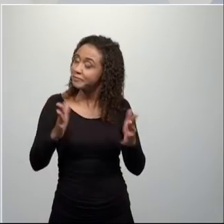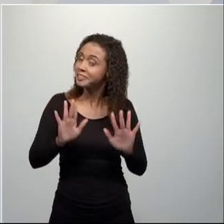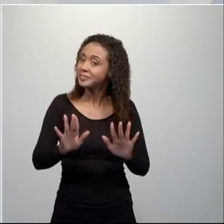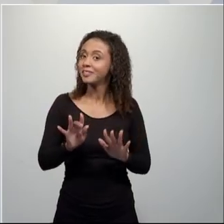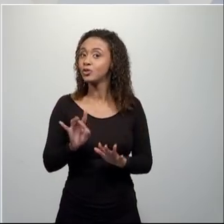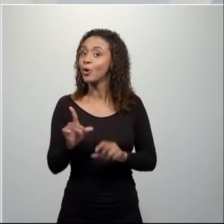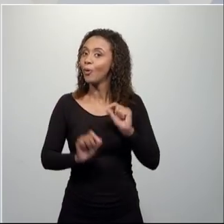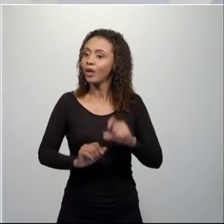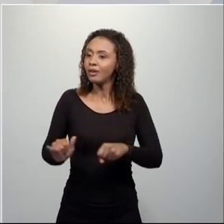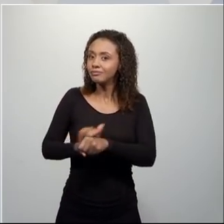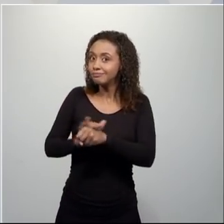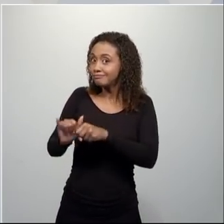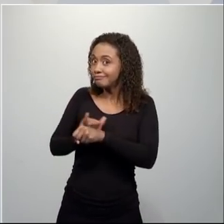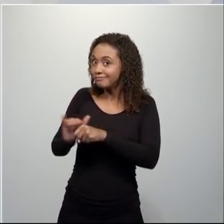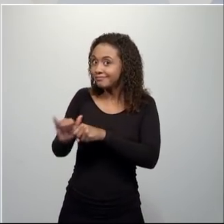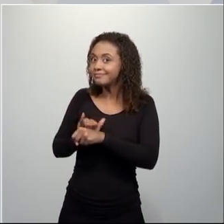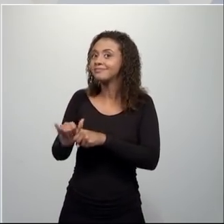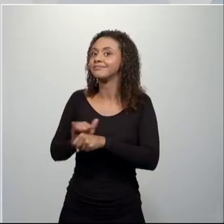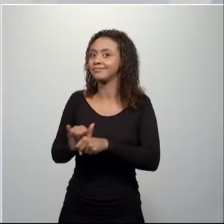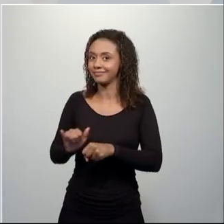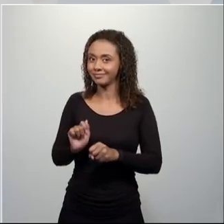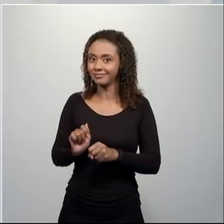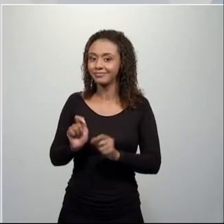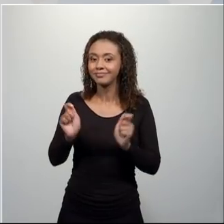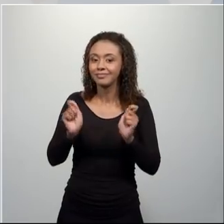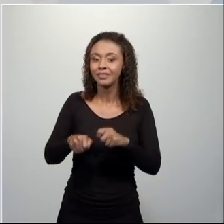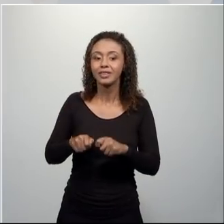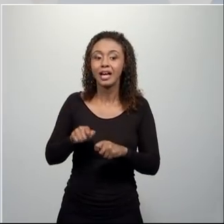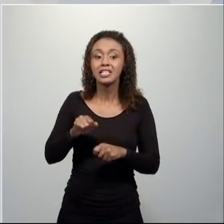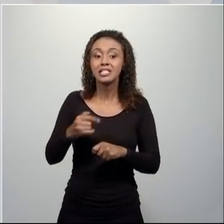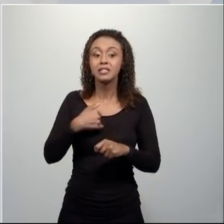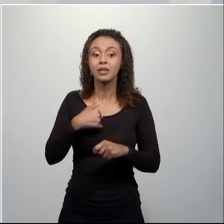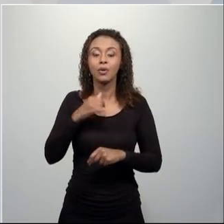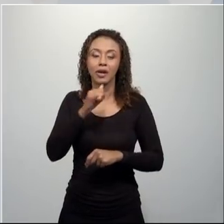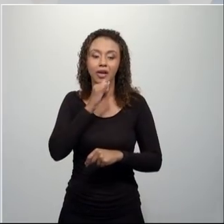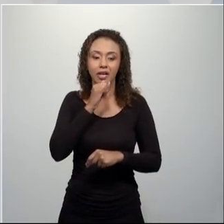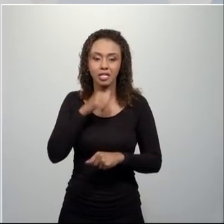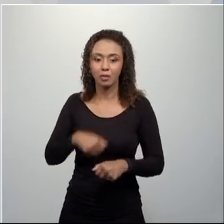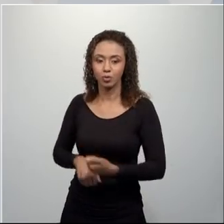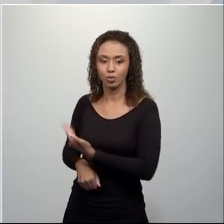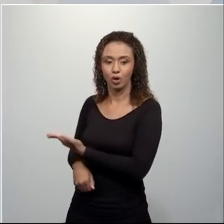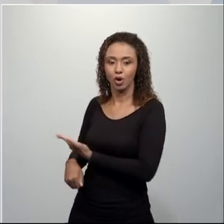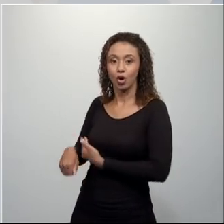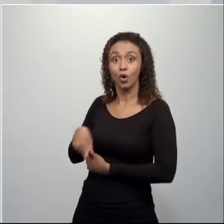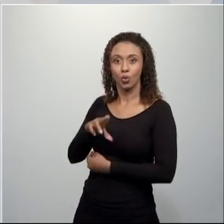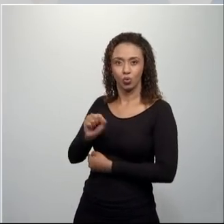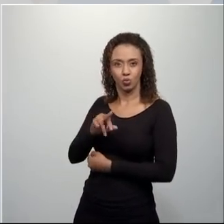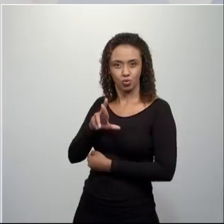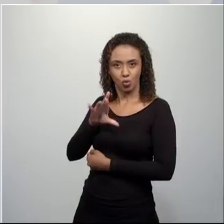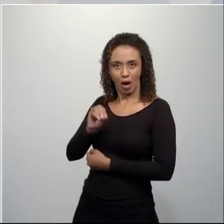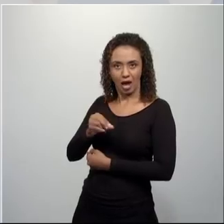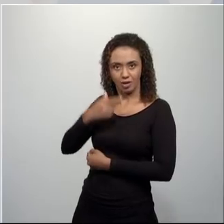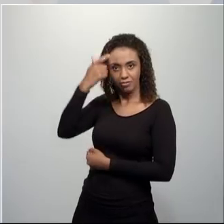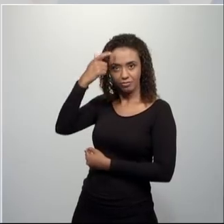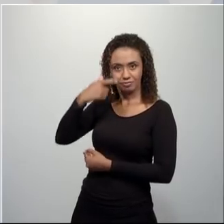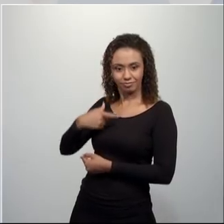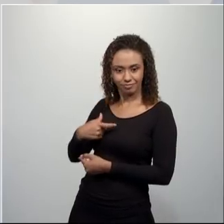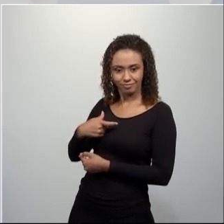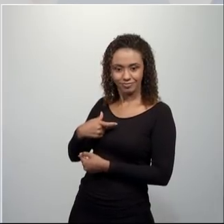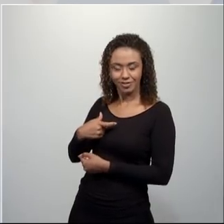mecanismo é face um circuito torno do lado do usuário faça um circuito torno do lado do servidor